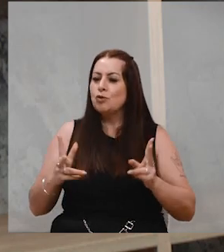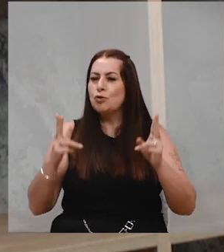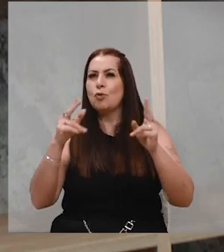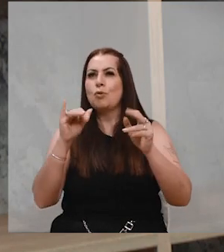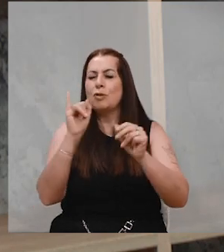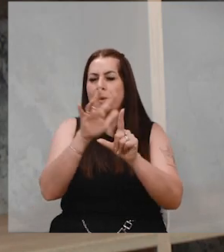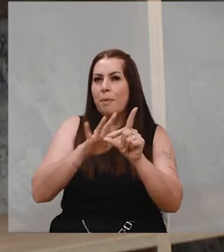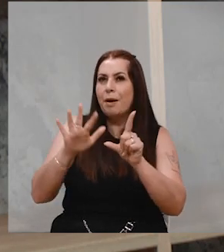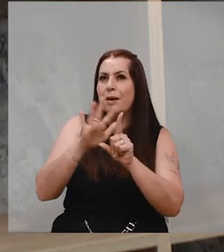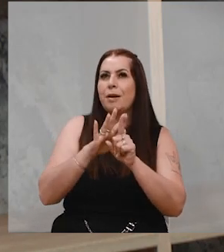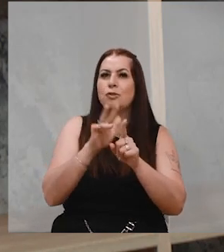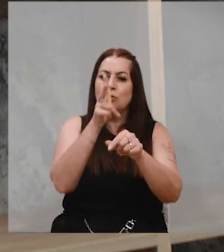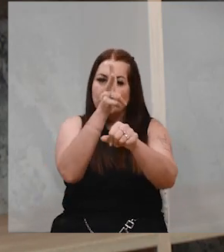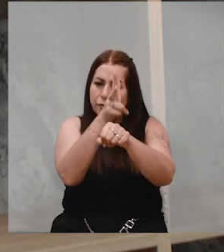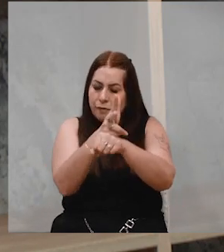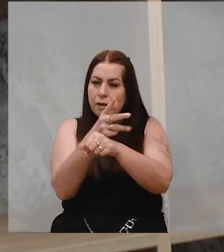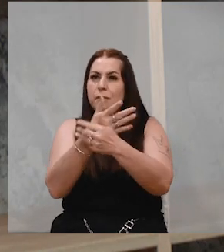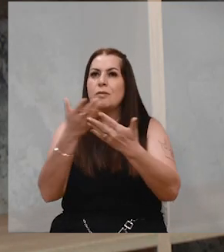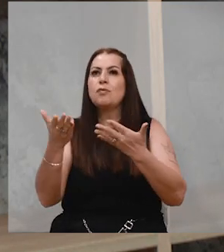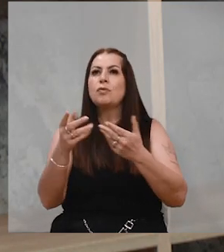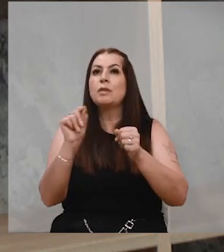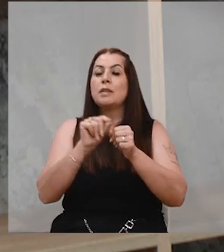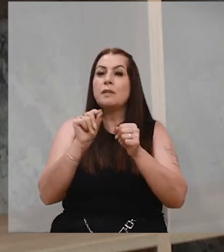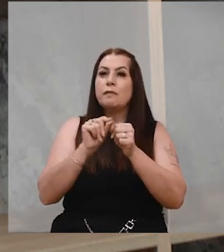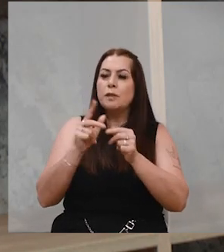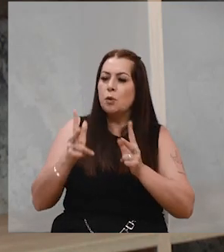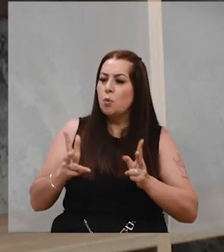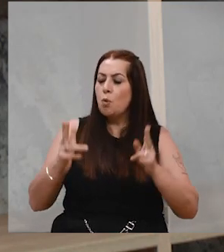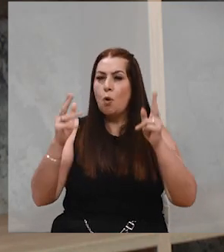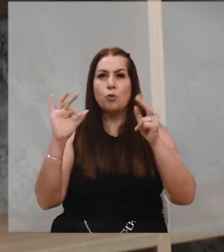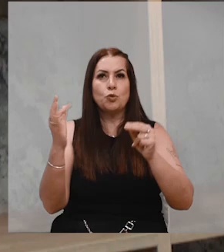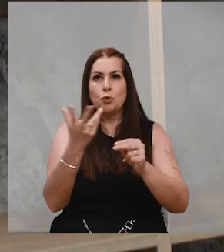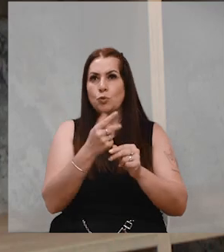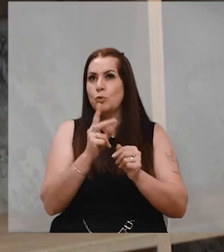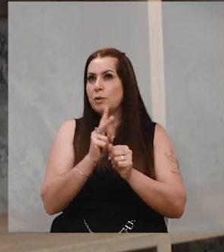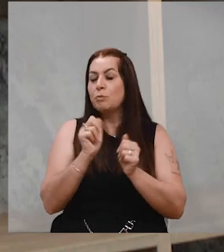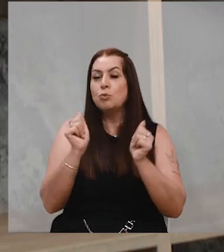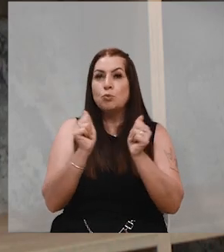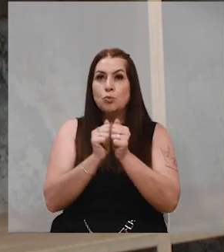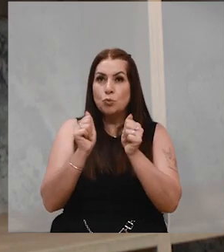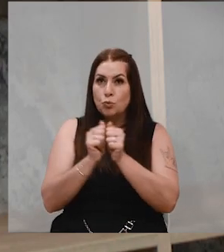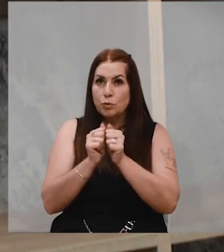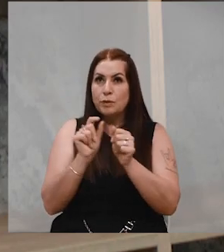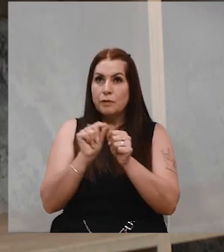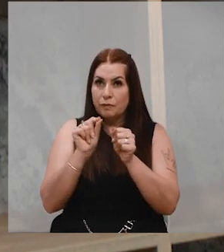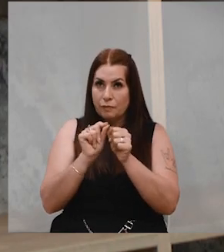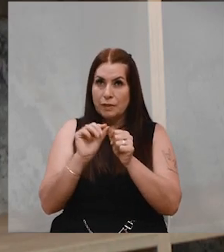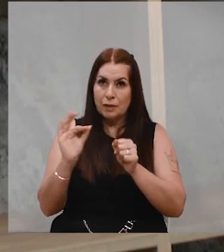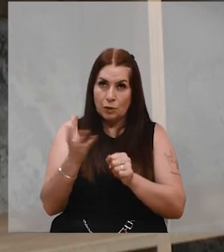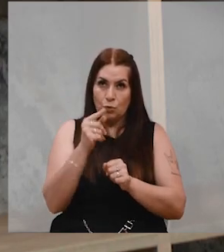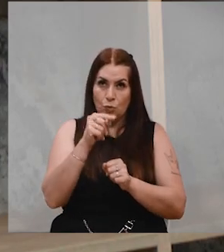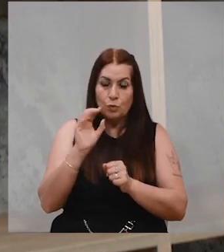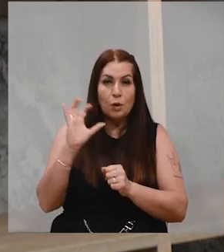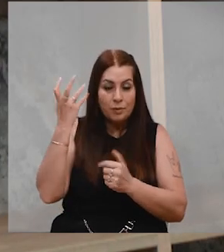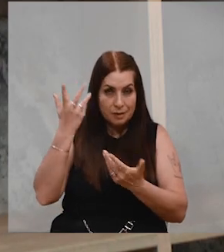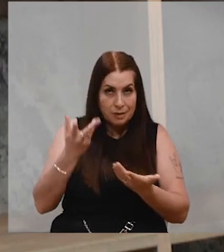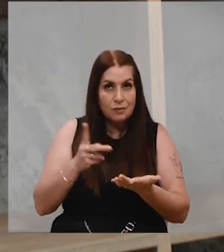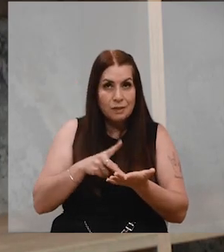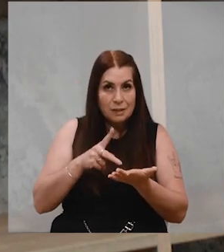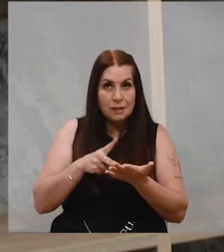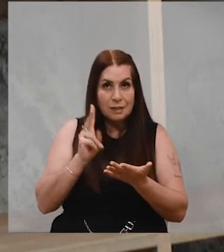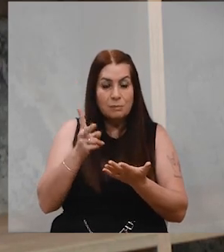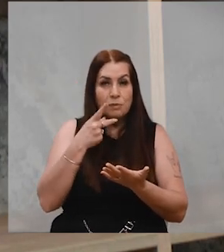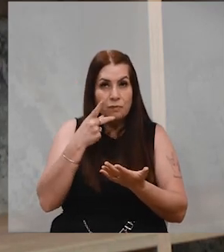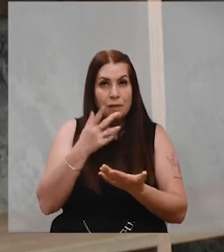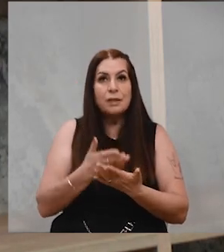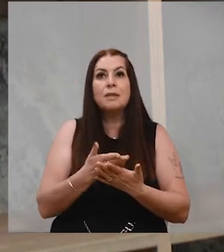imagem, aos cinegrafistas, a quem faz o corte, todo mundo que está sempre com a gente fazendo tudo isso acontecer, porque a gente sempre